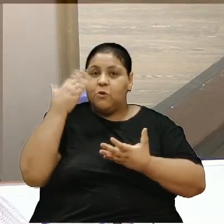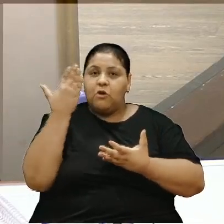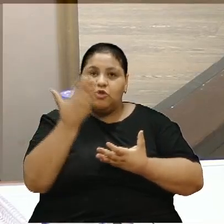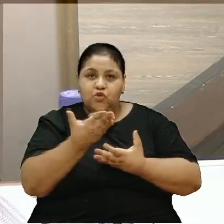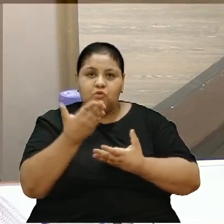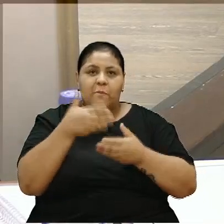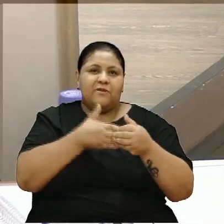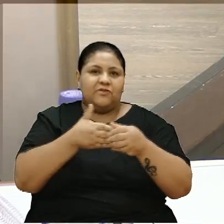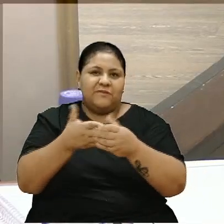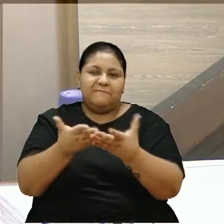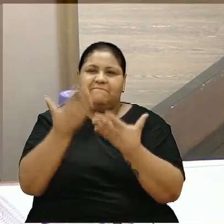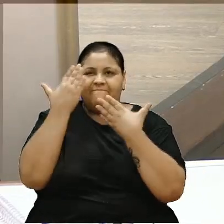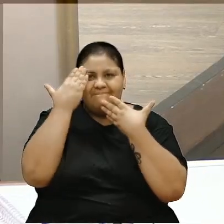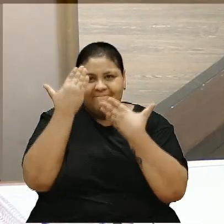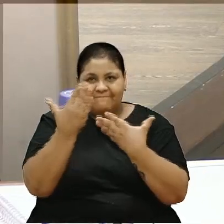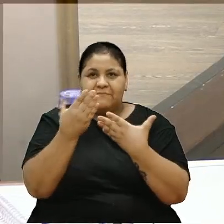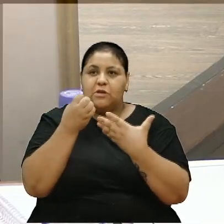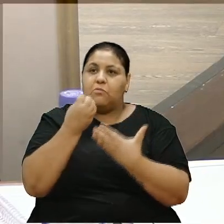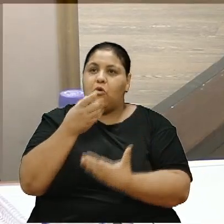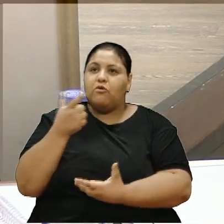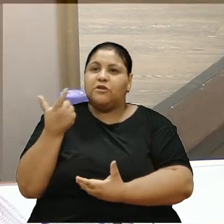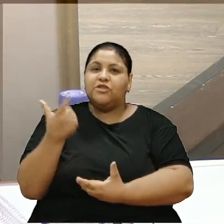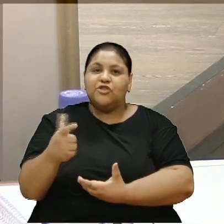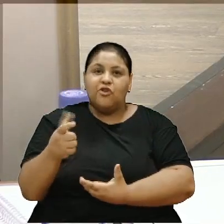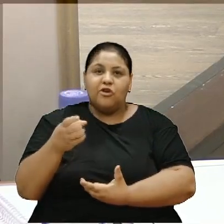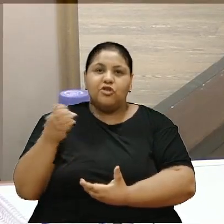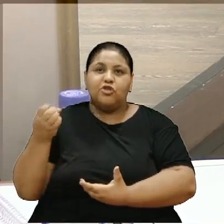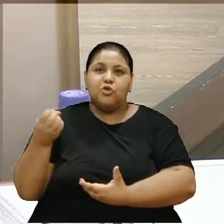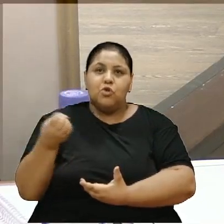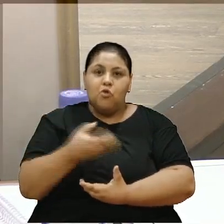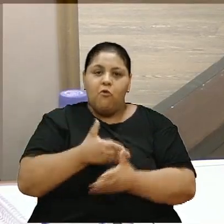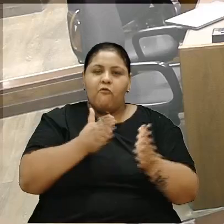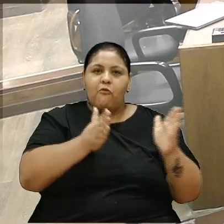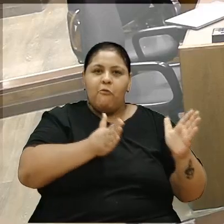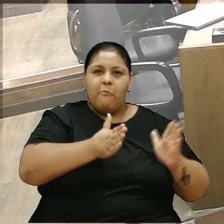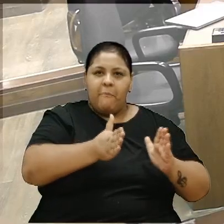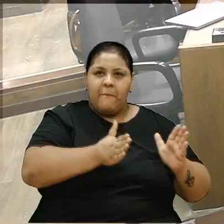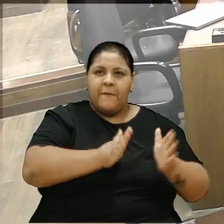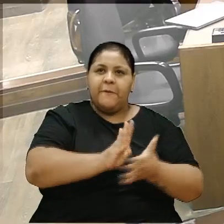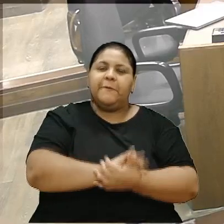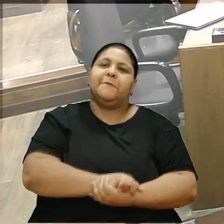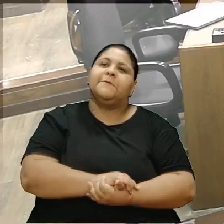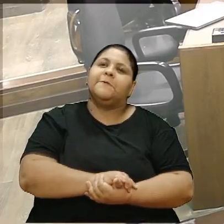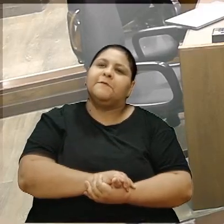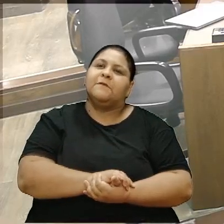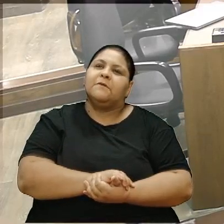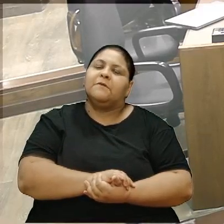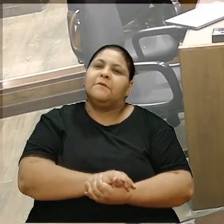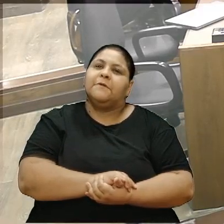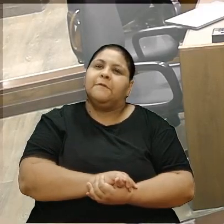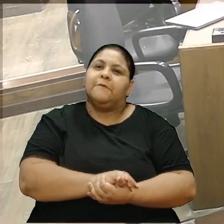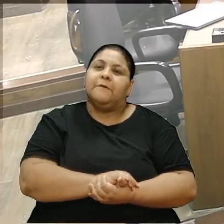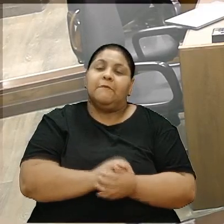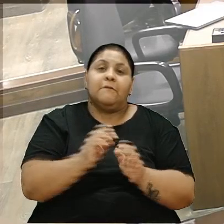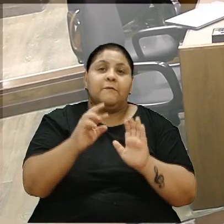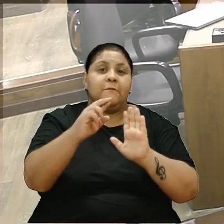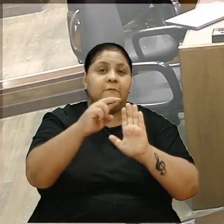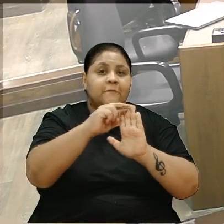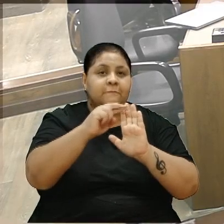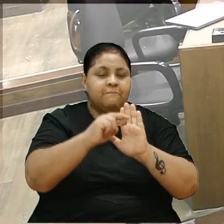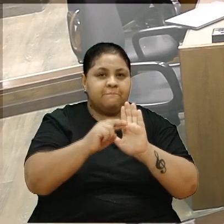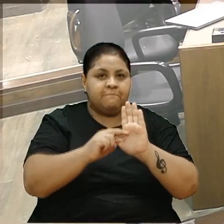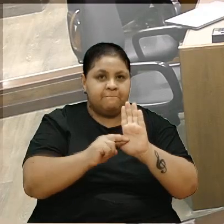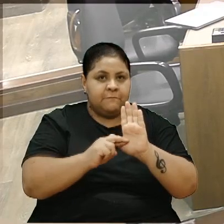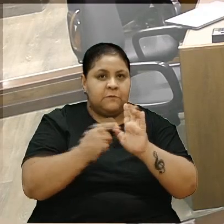nos orientar. E muito obrigado e boa sorte no seu novo mandato. Muito obrigado. Regimentalmente, tem algumas